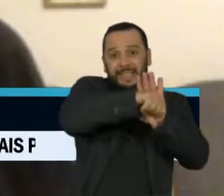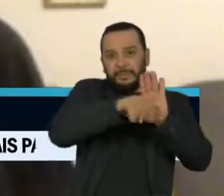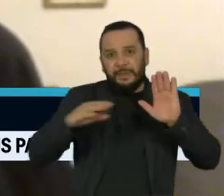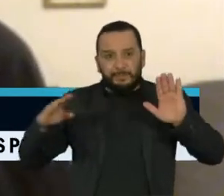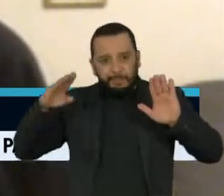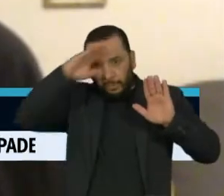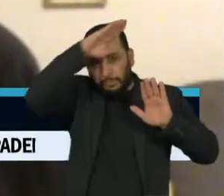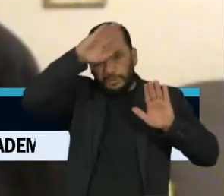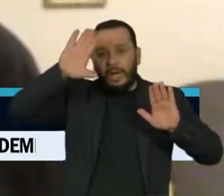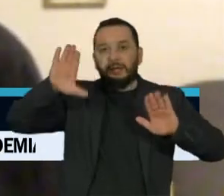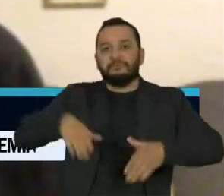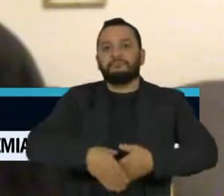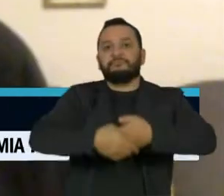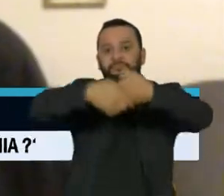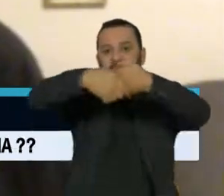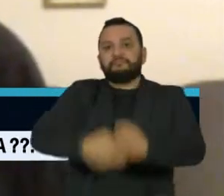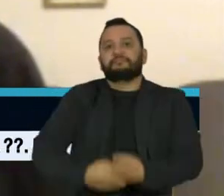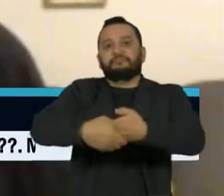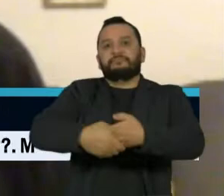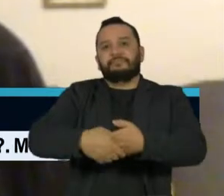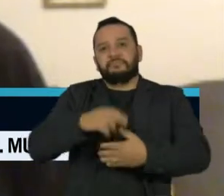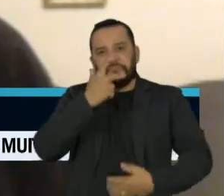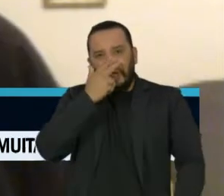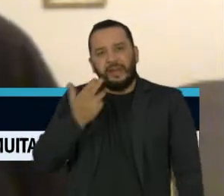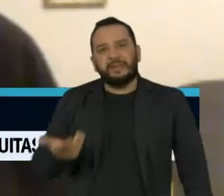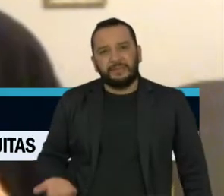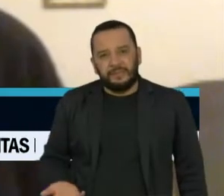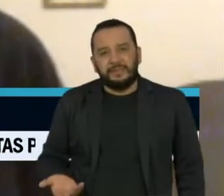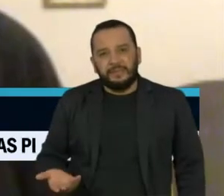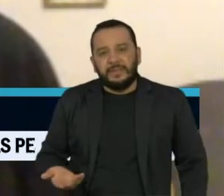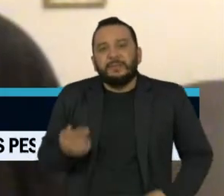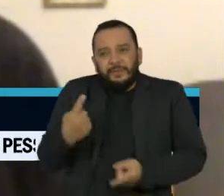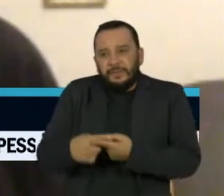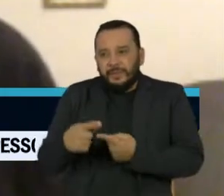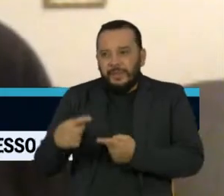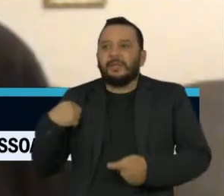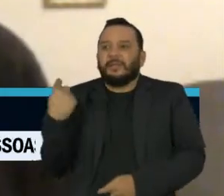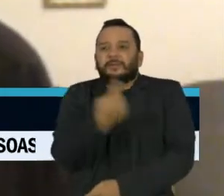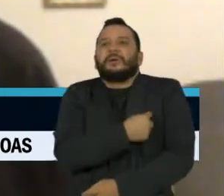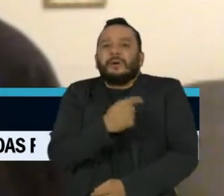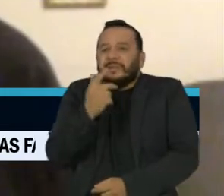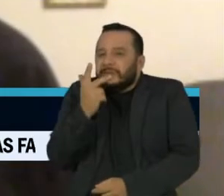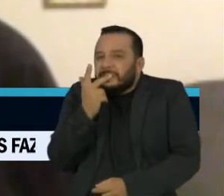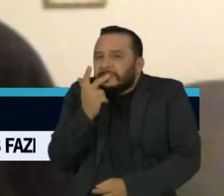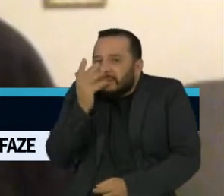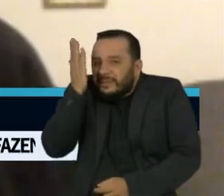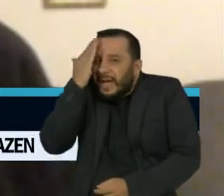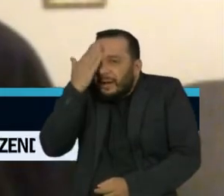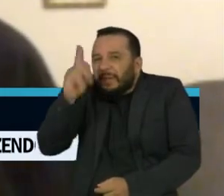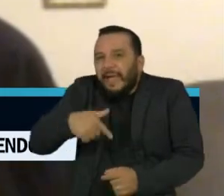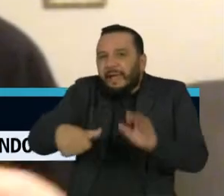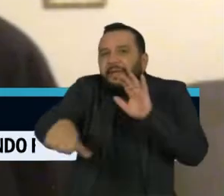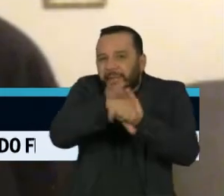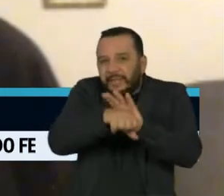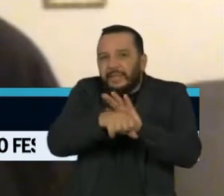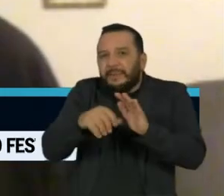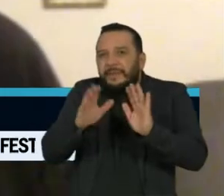Porque a gente já sabia que eram atividades criminosas. Em vez de combater isso com o Ibama,